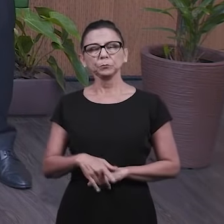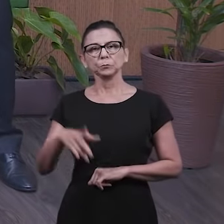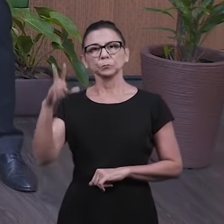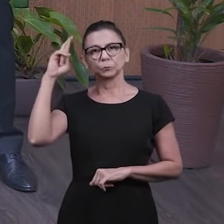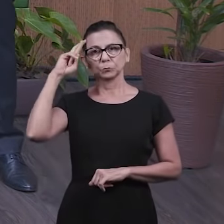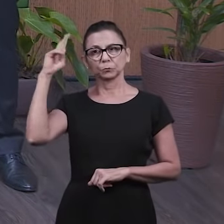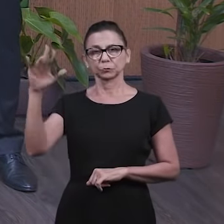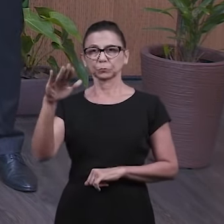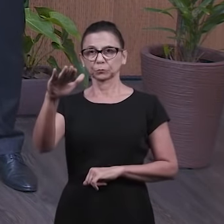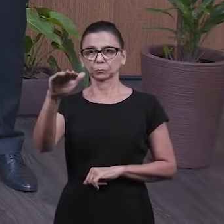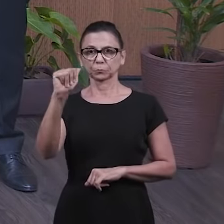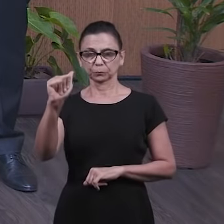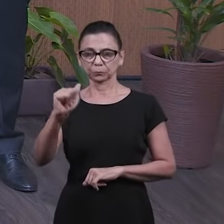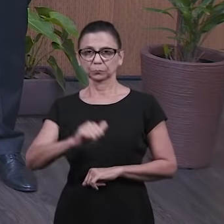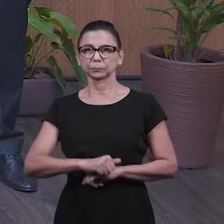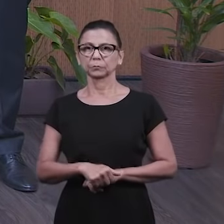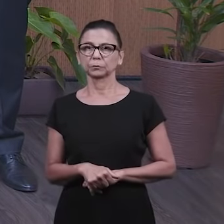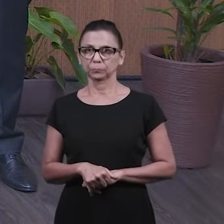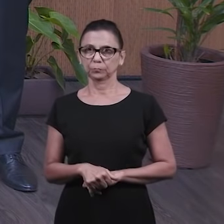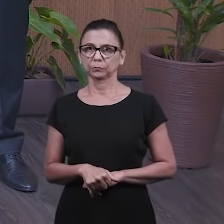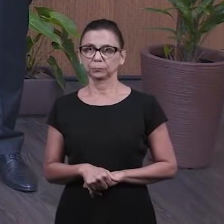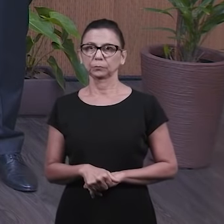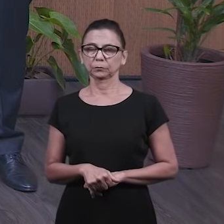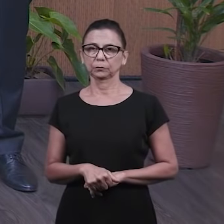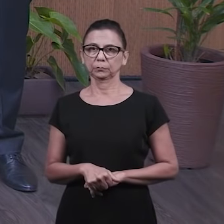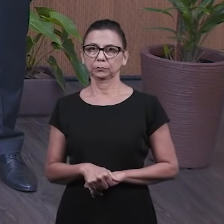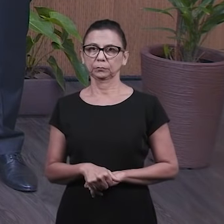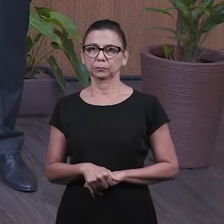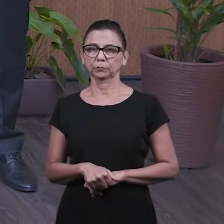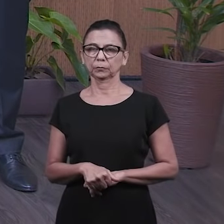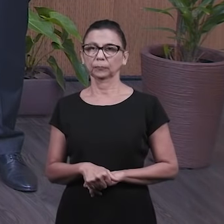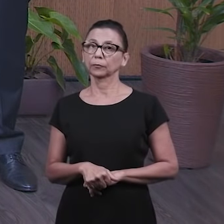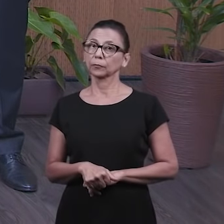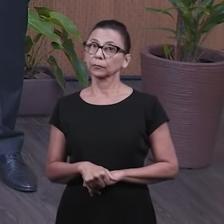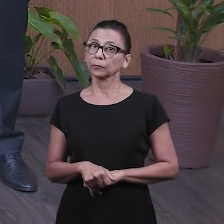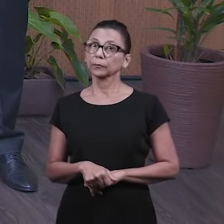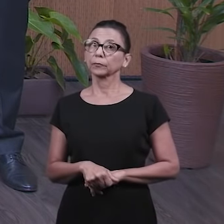exige que a posição seja diferente, já que o